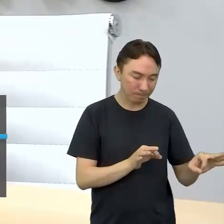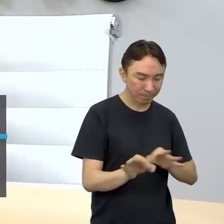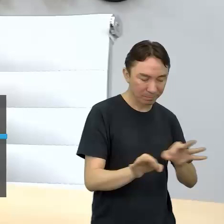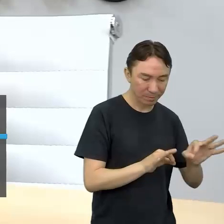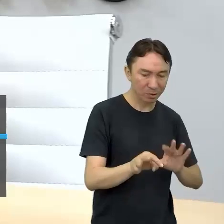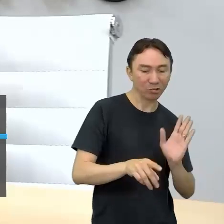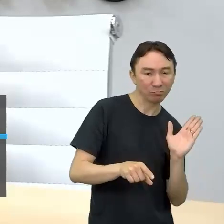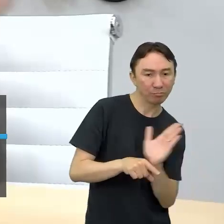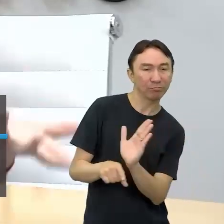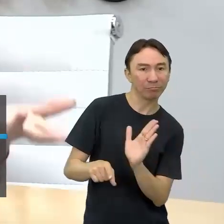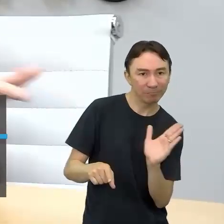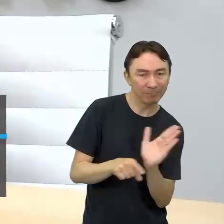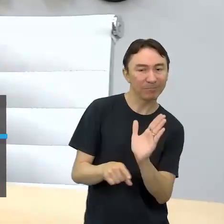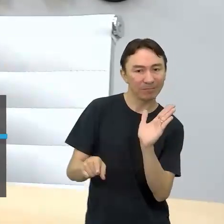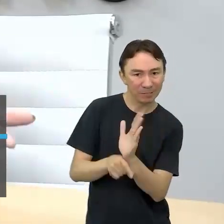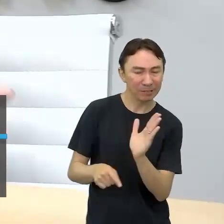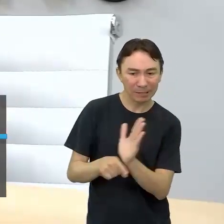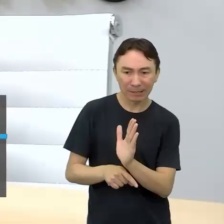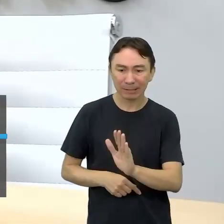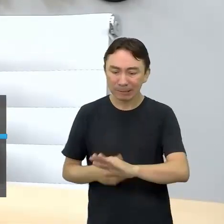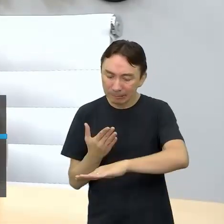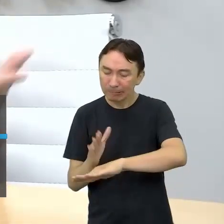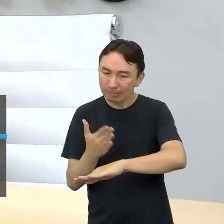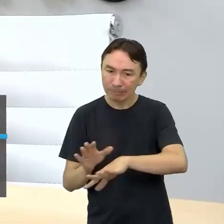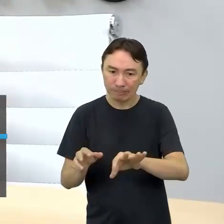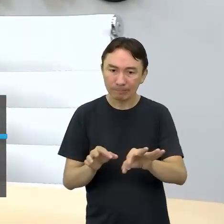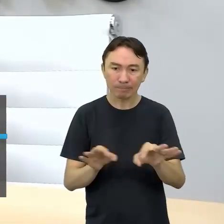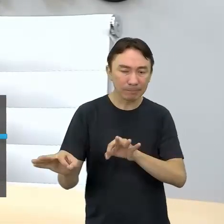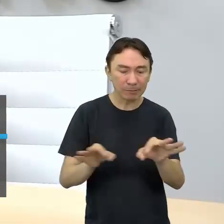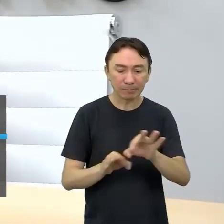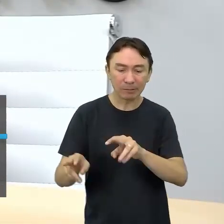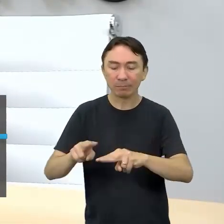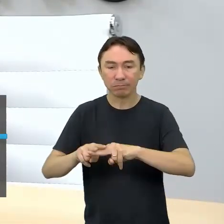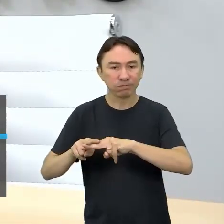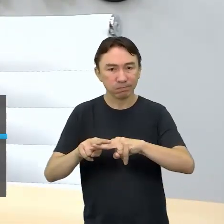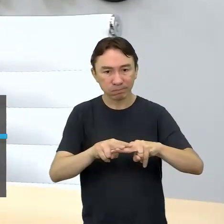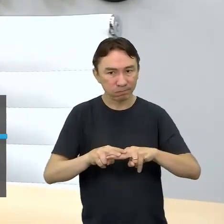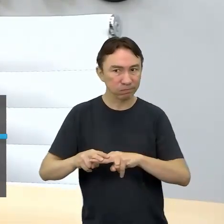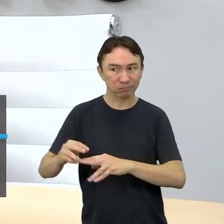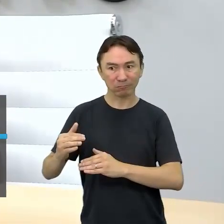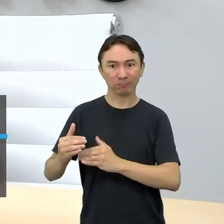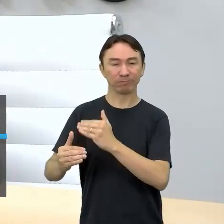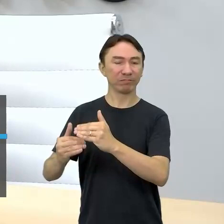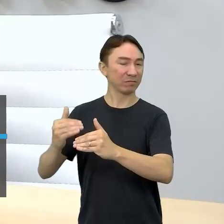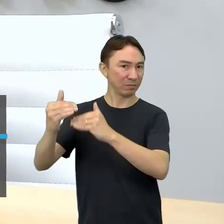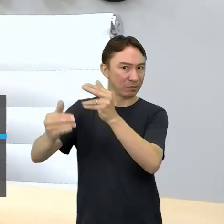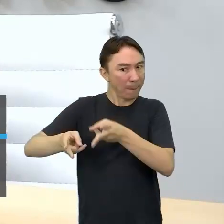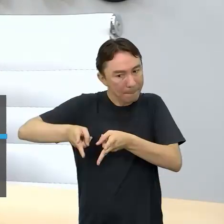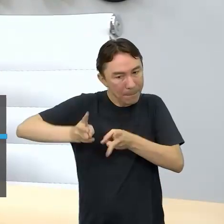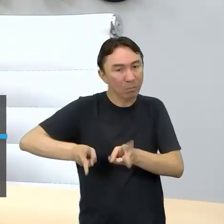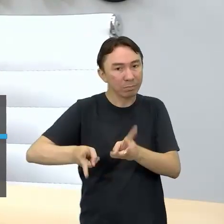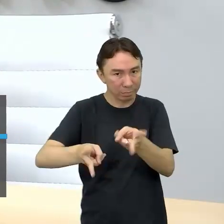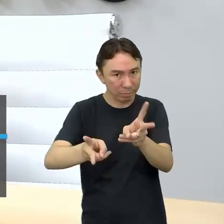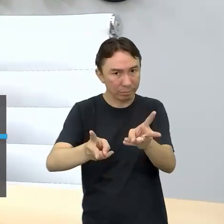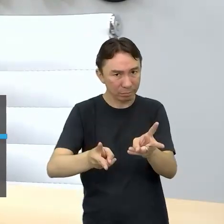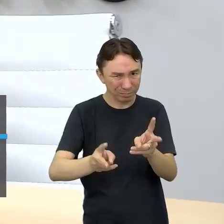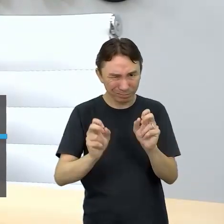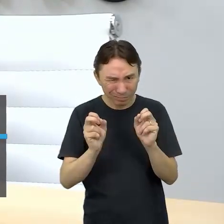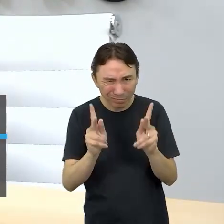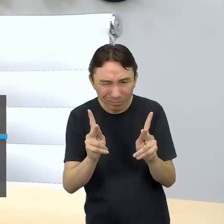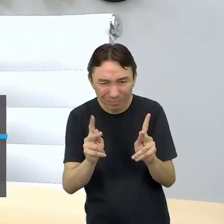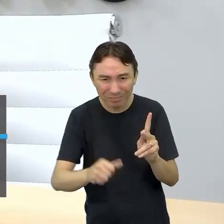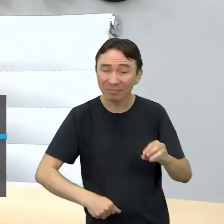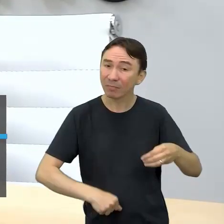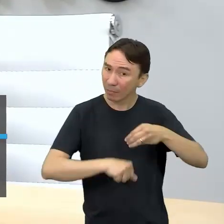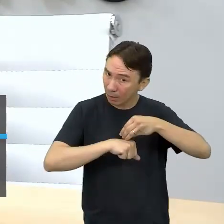o aluno, a partir do conselho de classe, aí ele passe de ano, certo? Então, essas as dicas aí